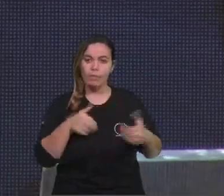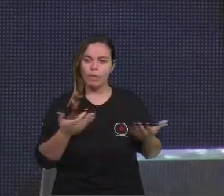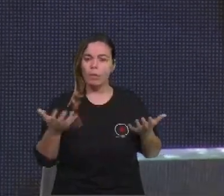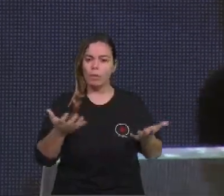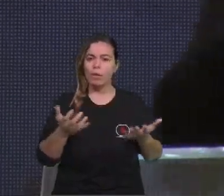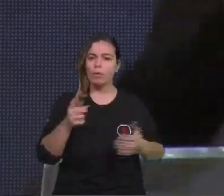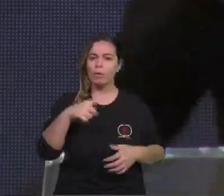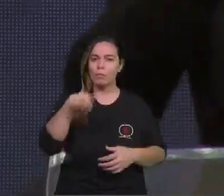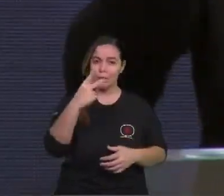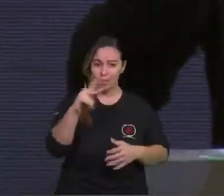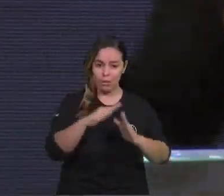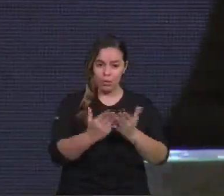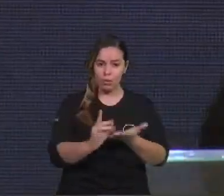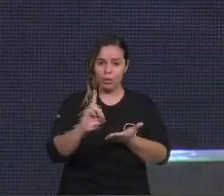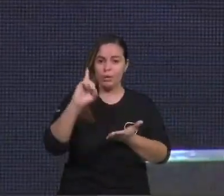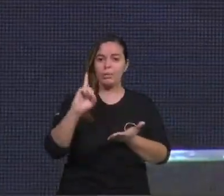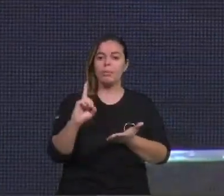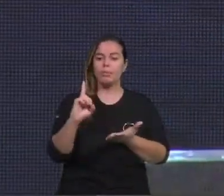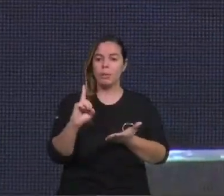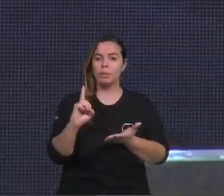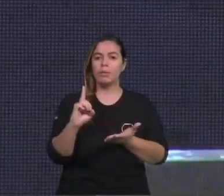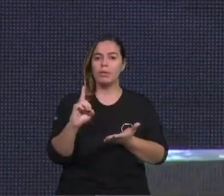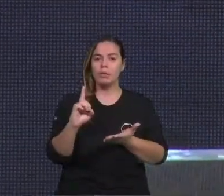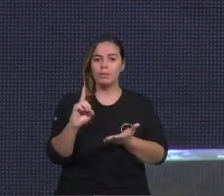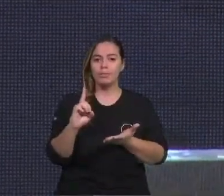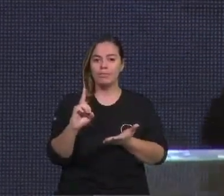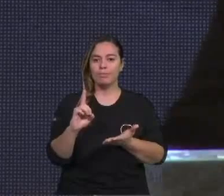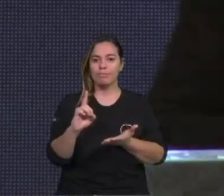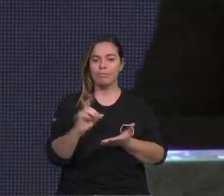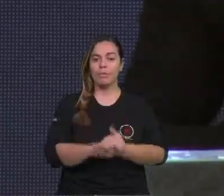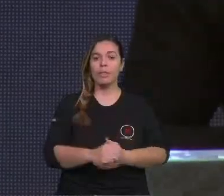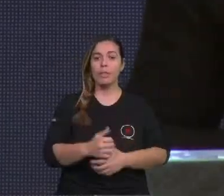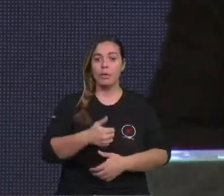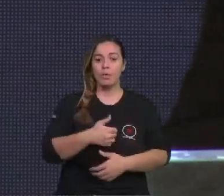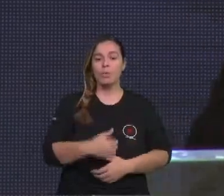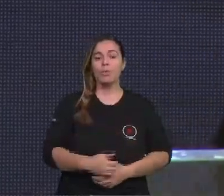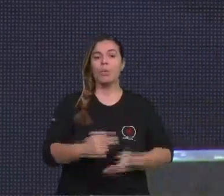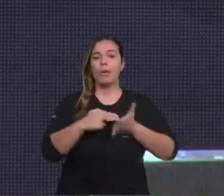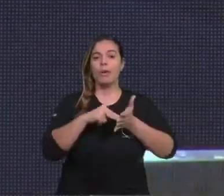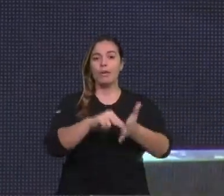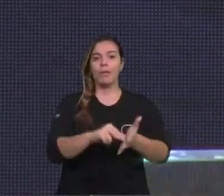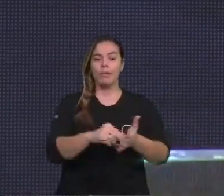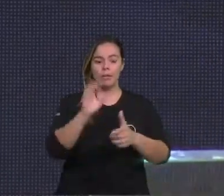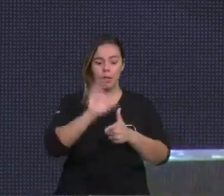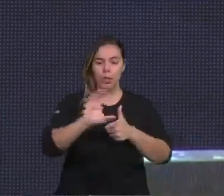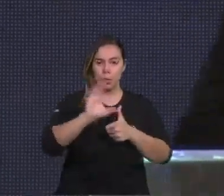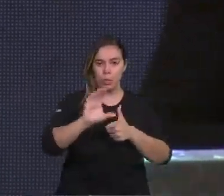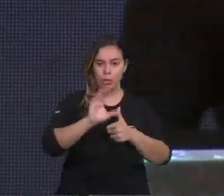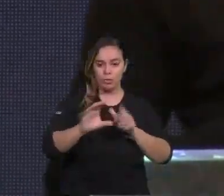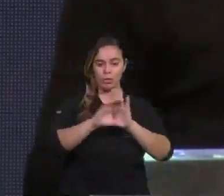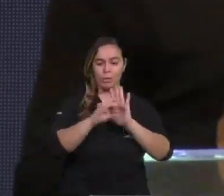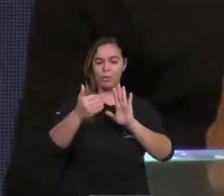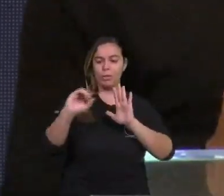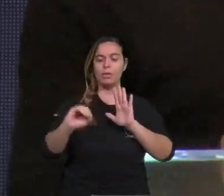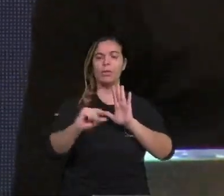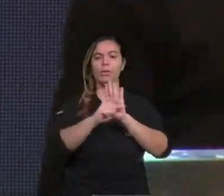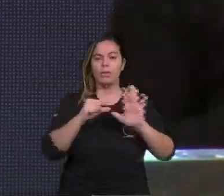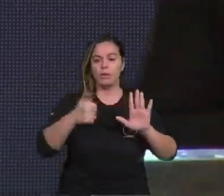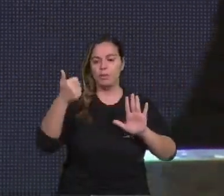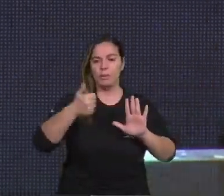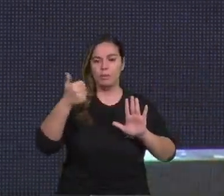você marcasse na sua Bíblia esse texto. Primeira carta do apóstolo Paulo aos Coríntios, capítulo 10, verso